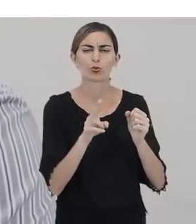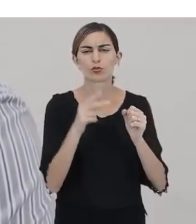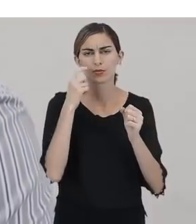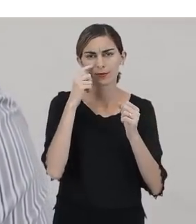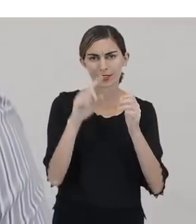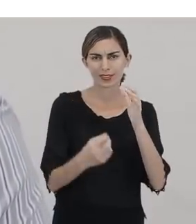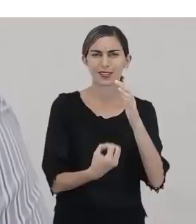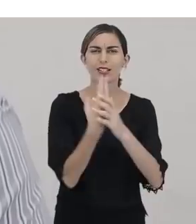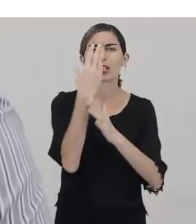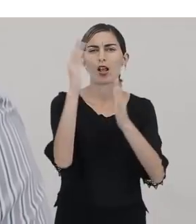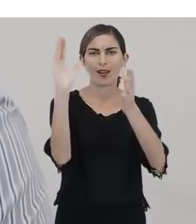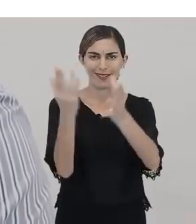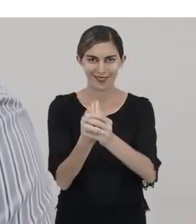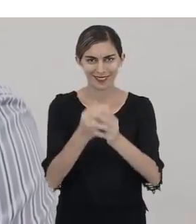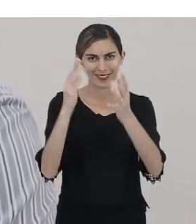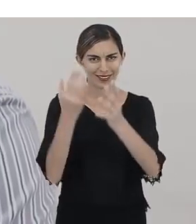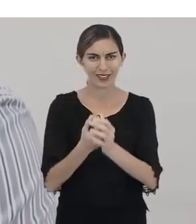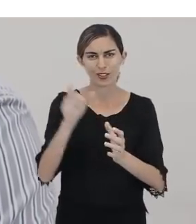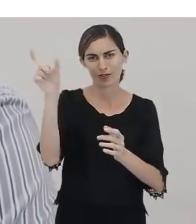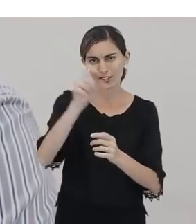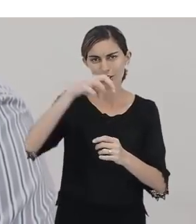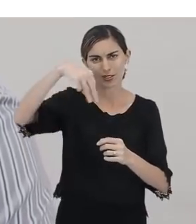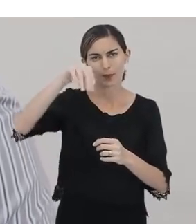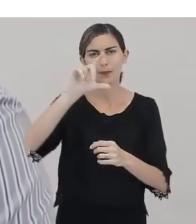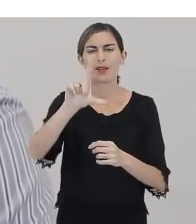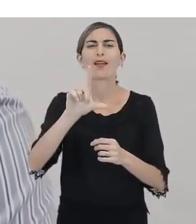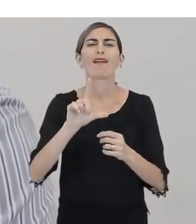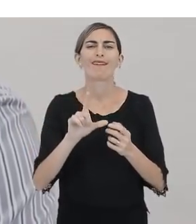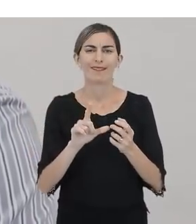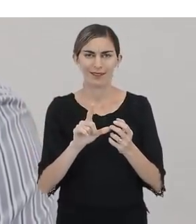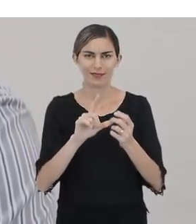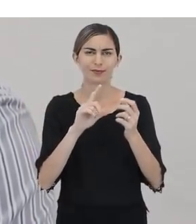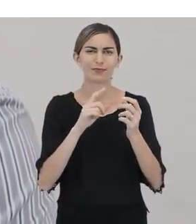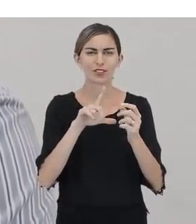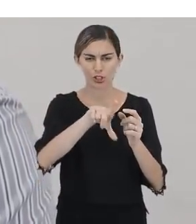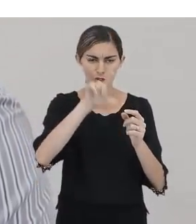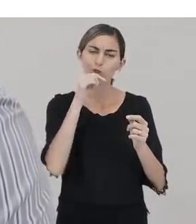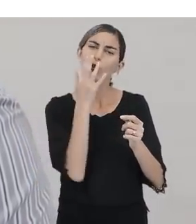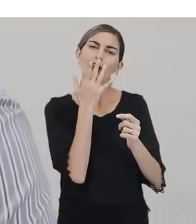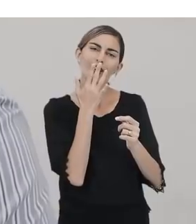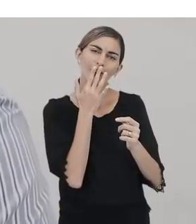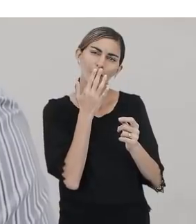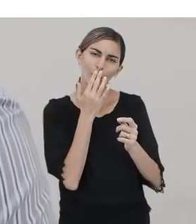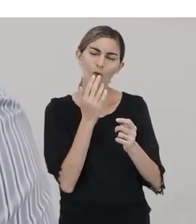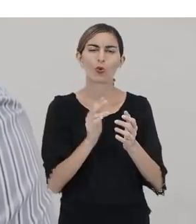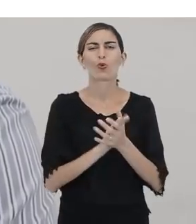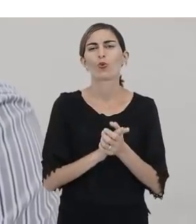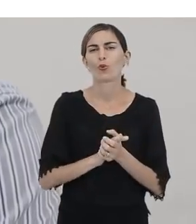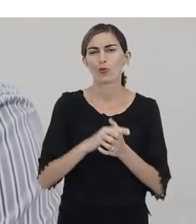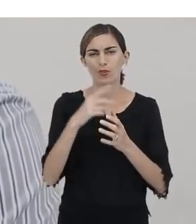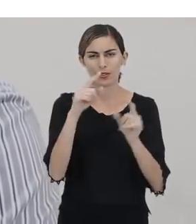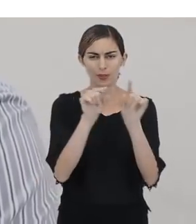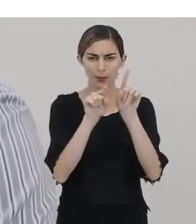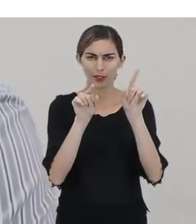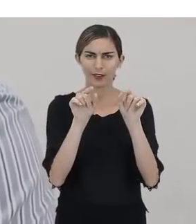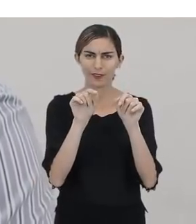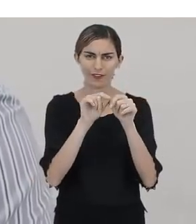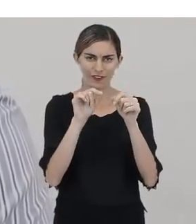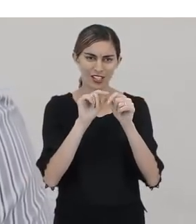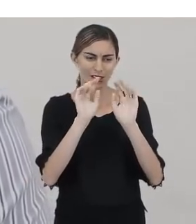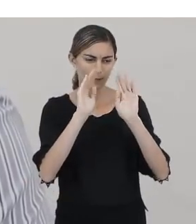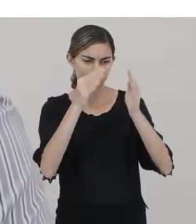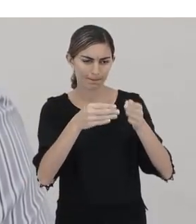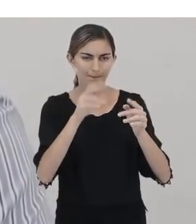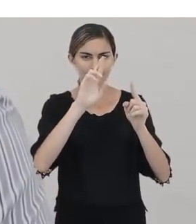vocês podem criar esses arquivos de string XML, color XML, definir uma cor para background e fazer referência